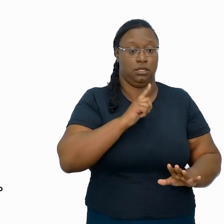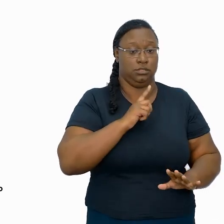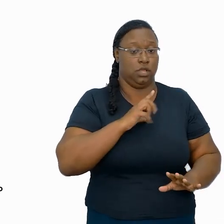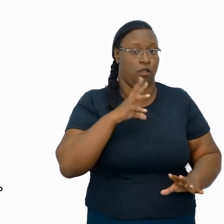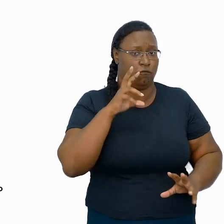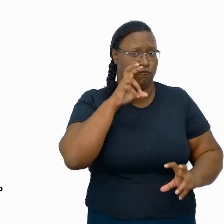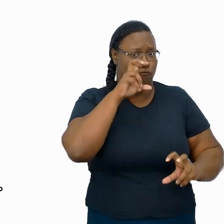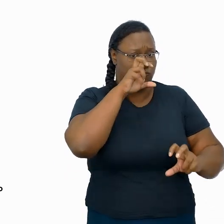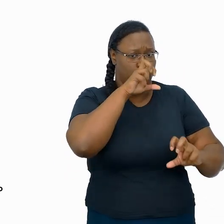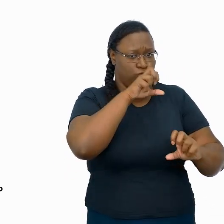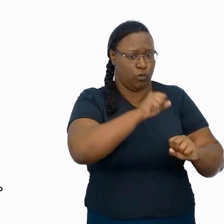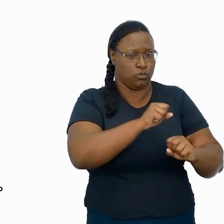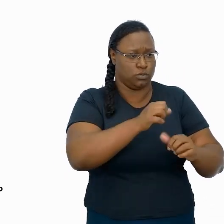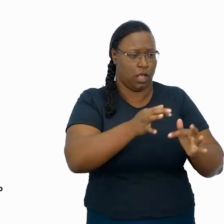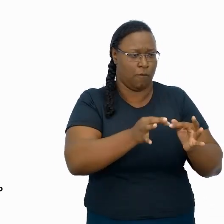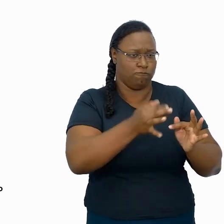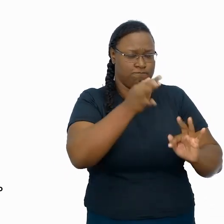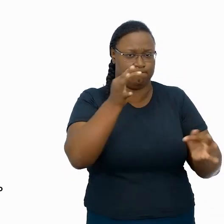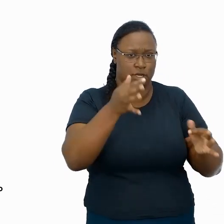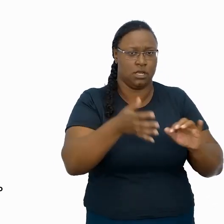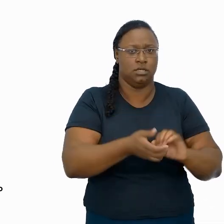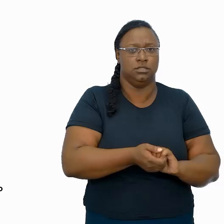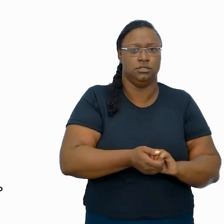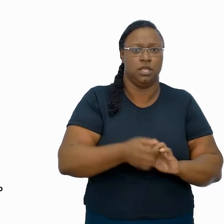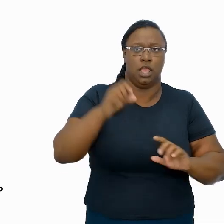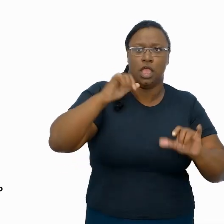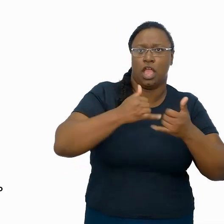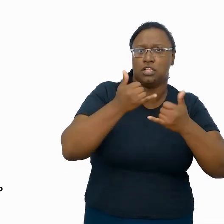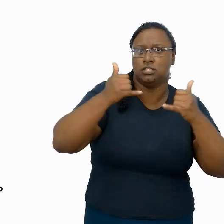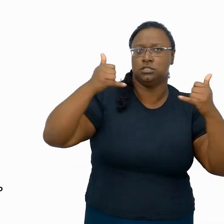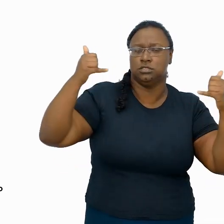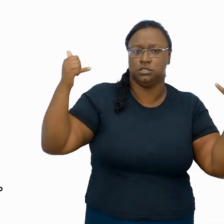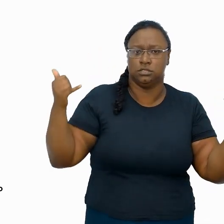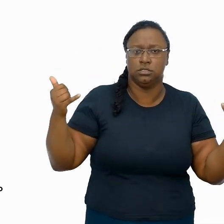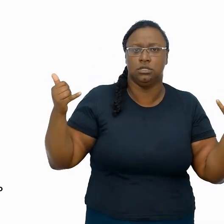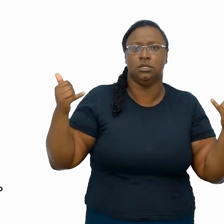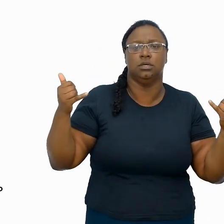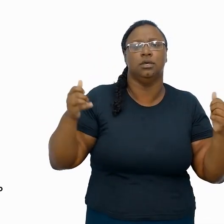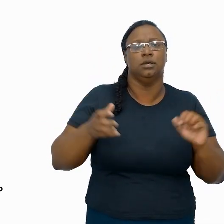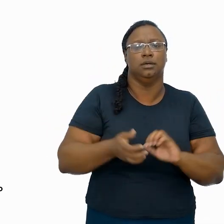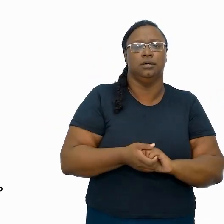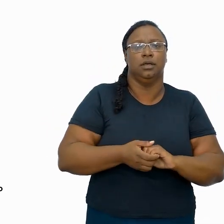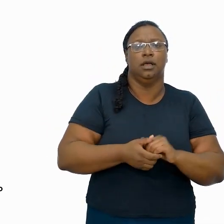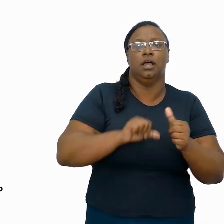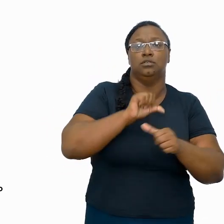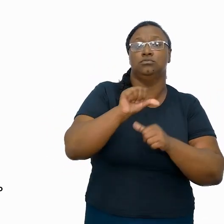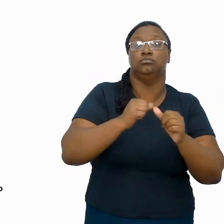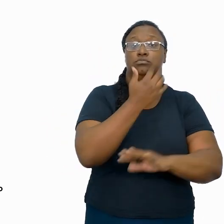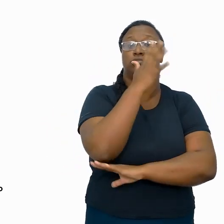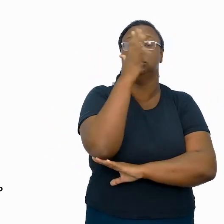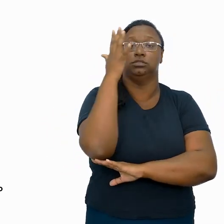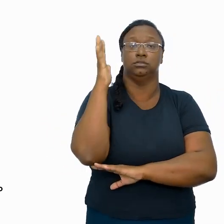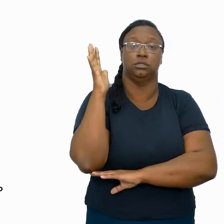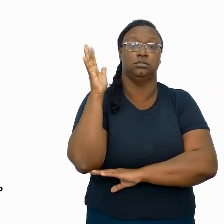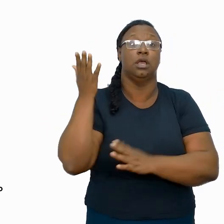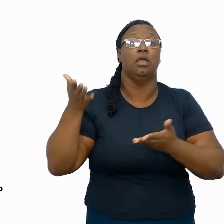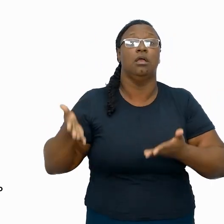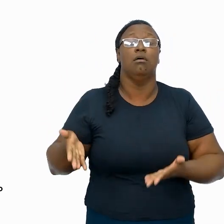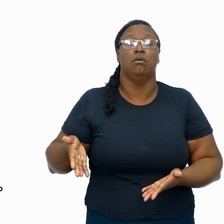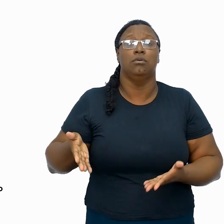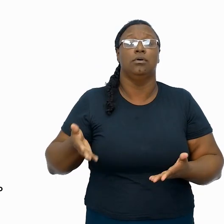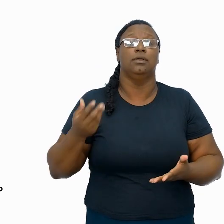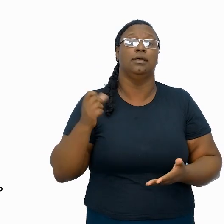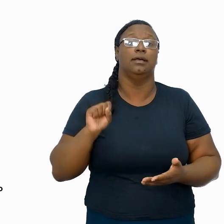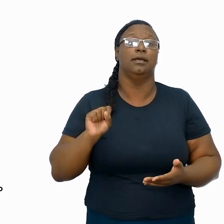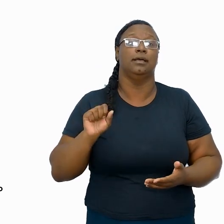e torque, a SA2, energia e suas transformações na natureza, e por último agora a